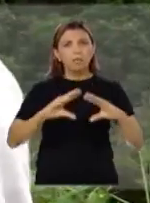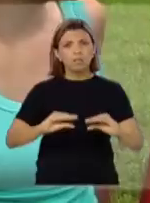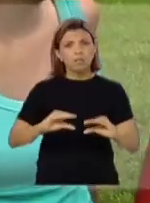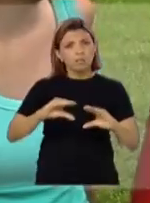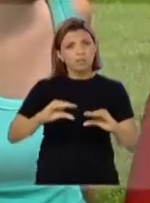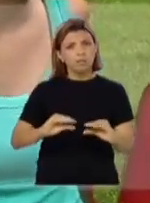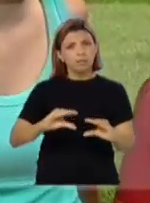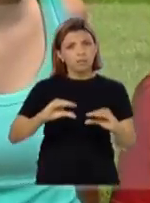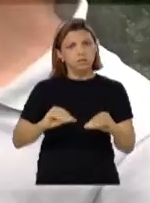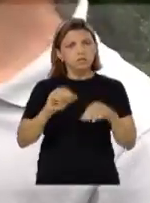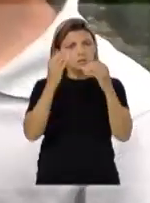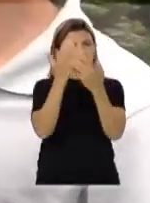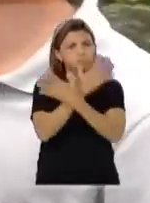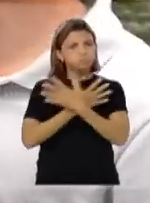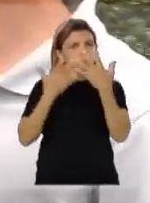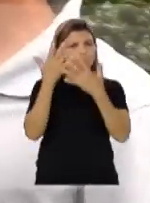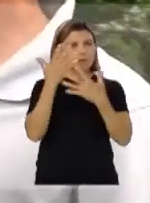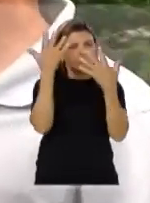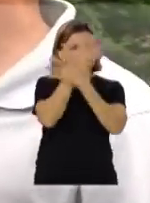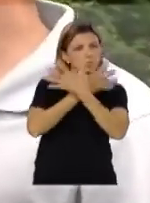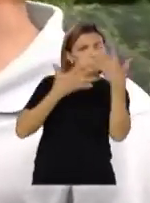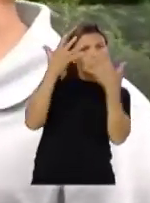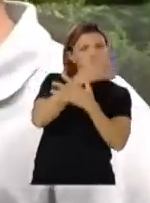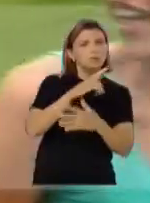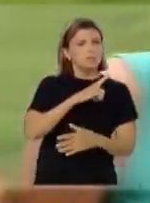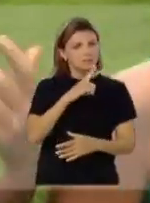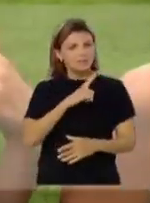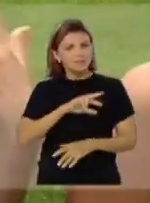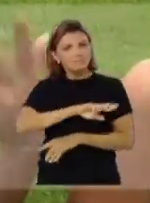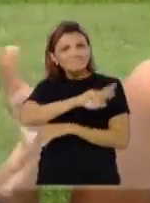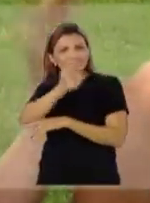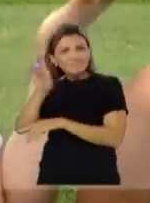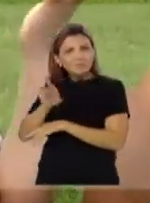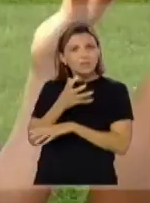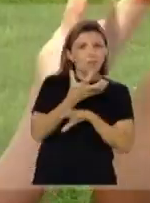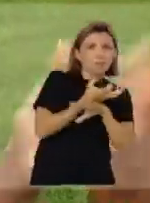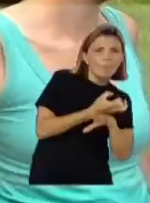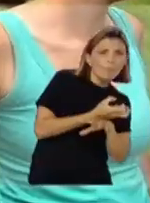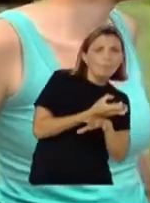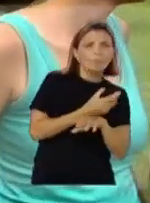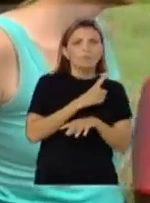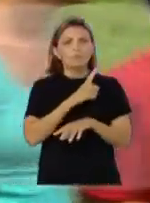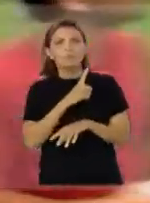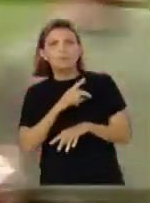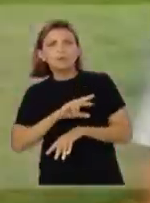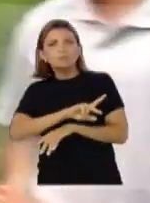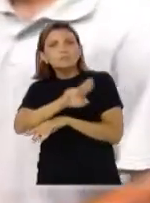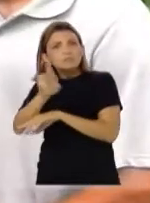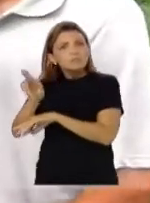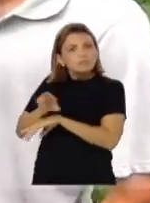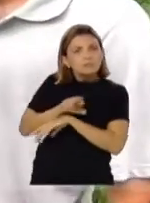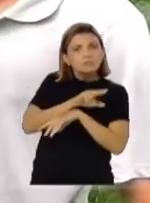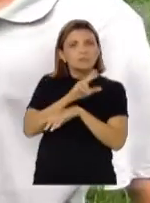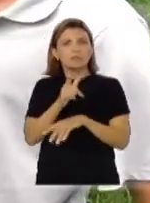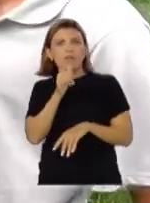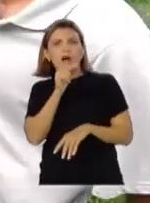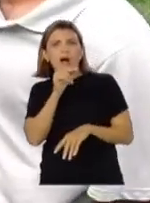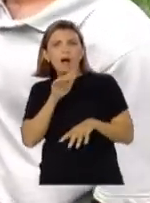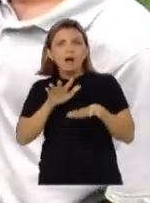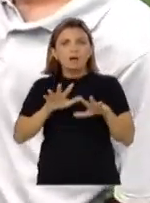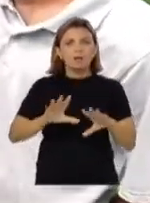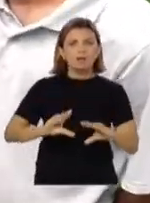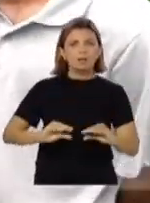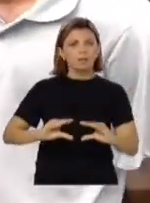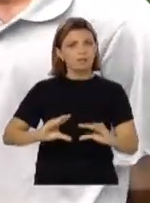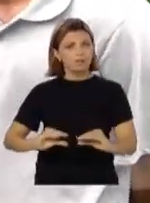em Campos de Jordão ela é úmida devido a altitude e a neblina ela é a floresta das Mil Faces é a Mata Atlântica tem seus mistérios cada trecho